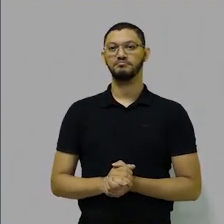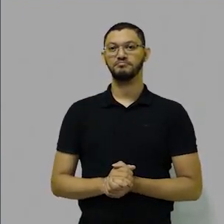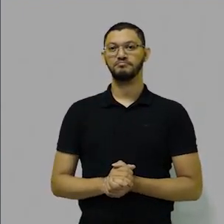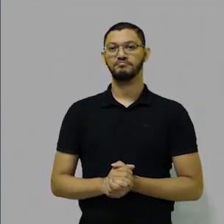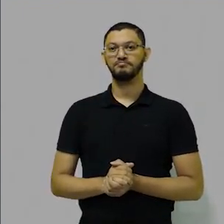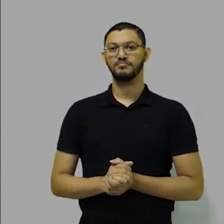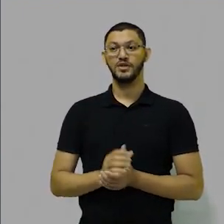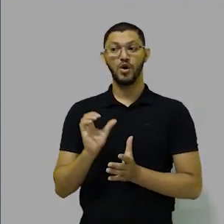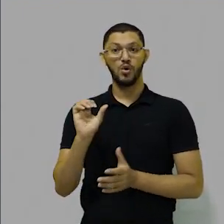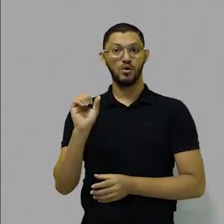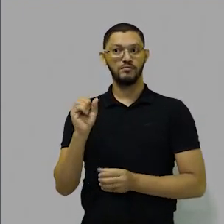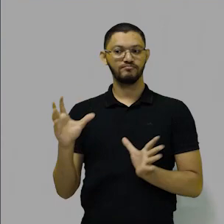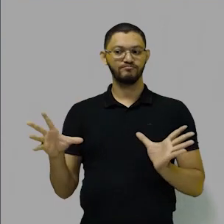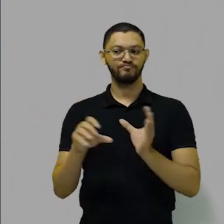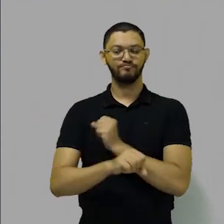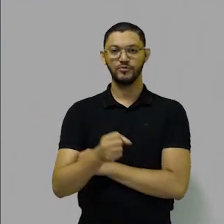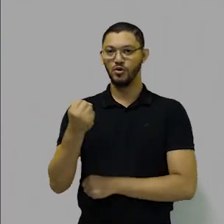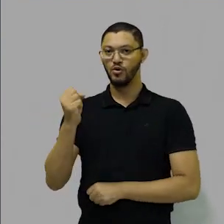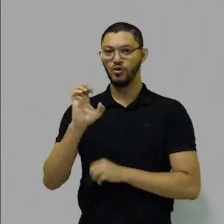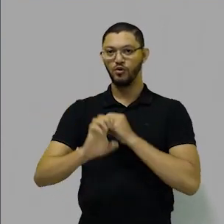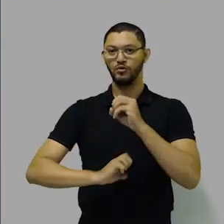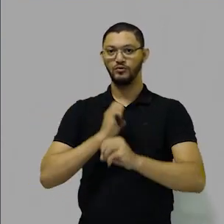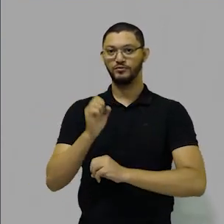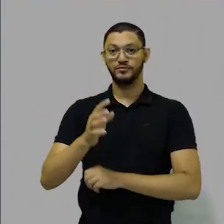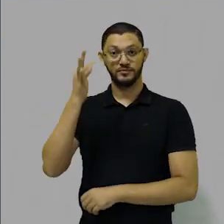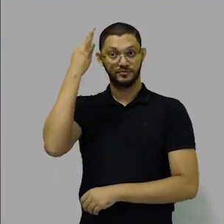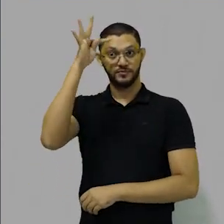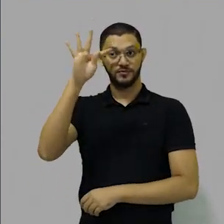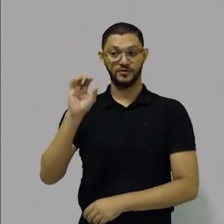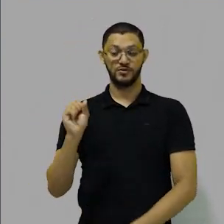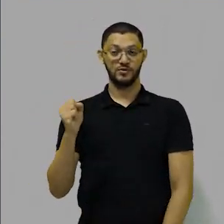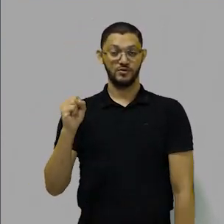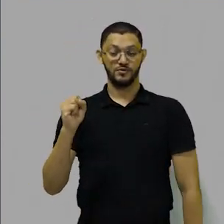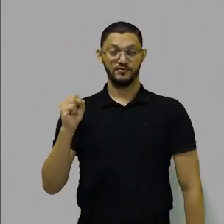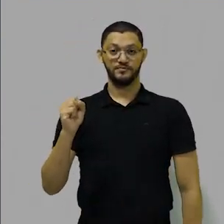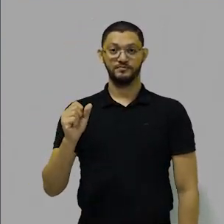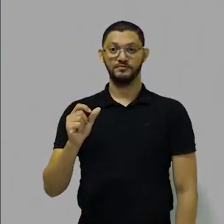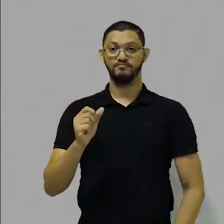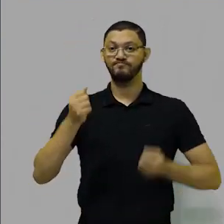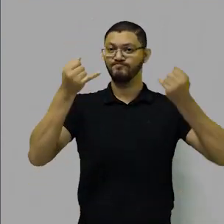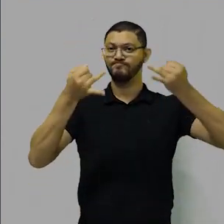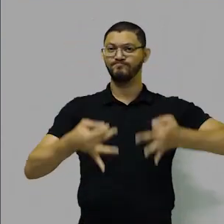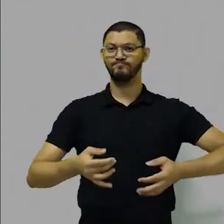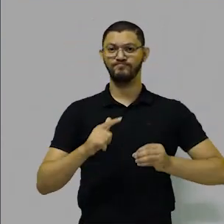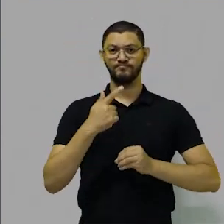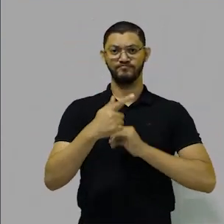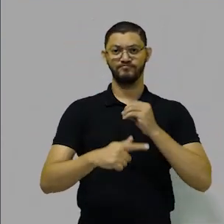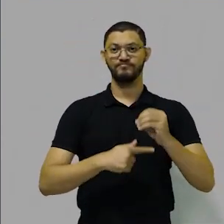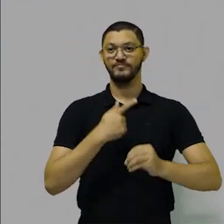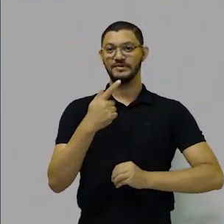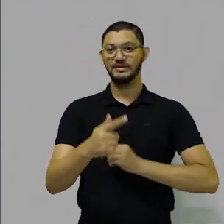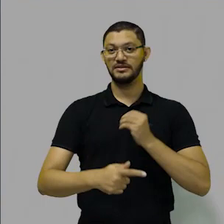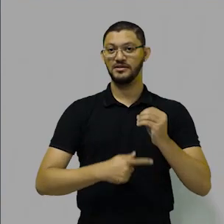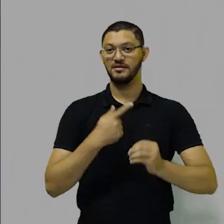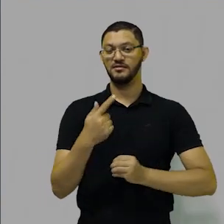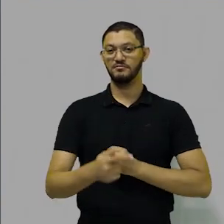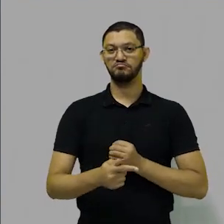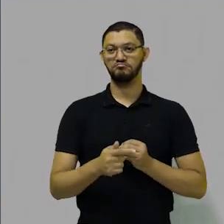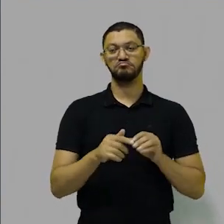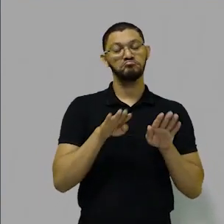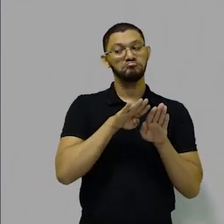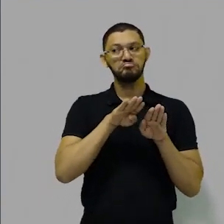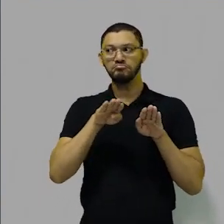certo? Então, chegamos à teoria do octeto. A teoria do octeto diz que o átomo ele será